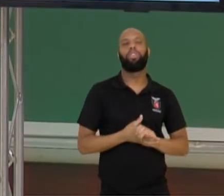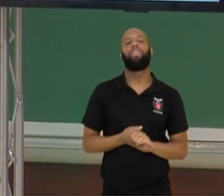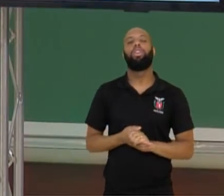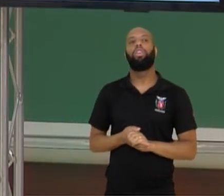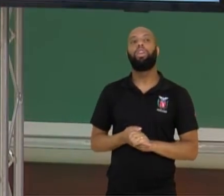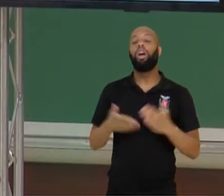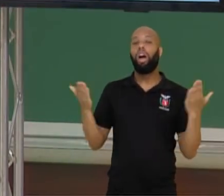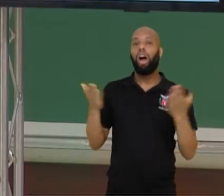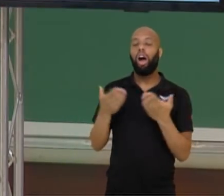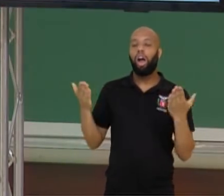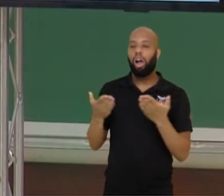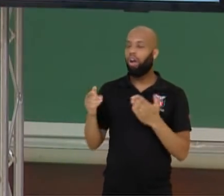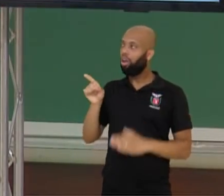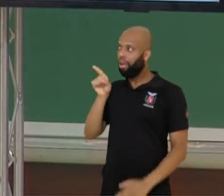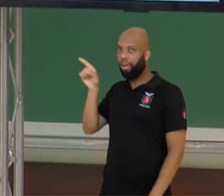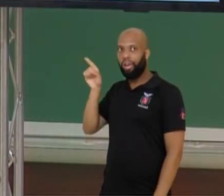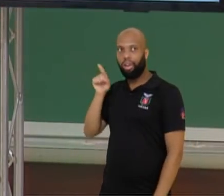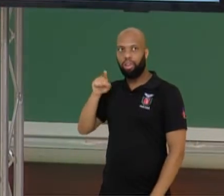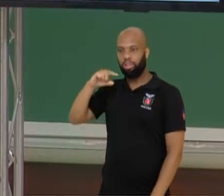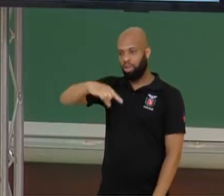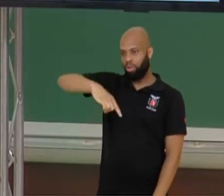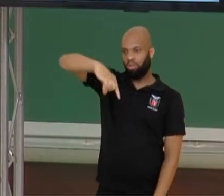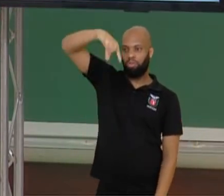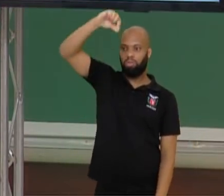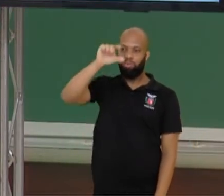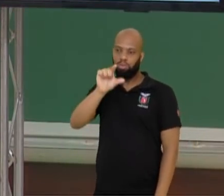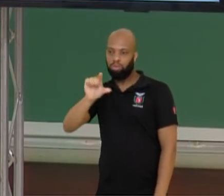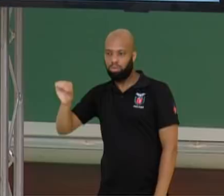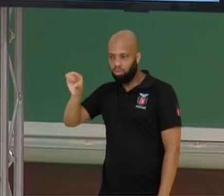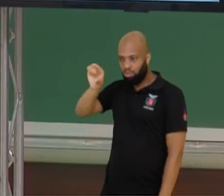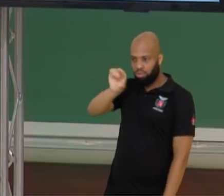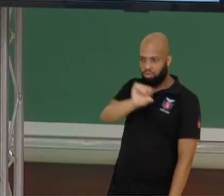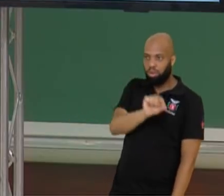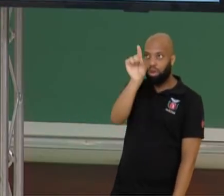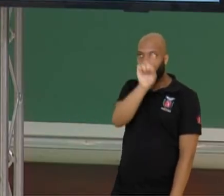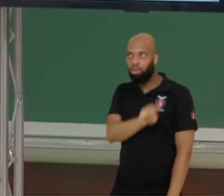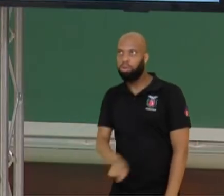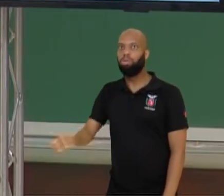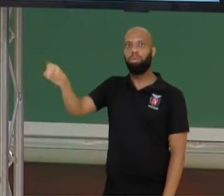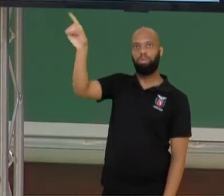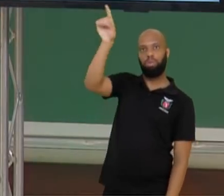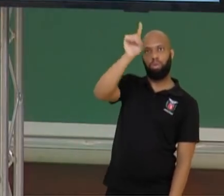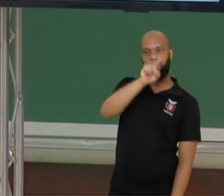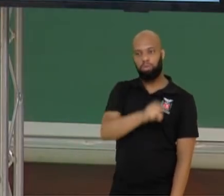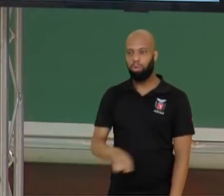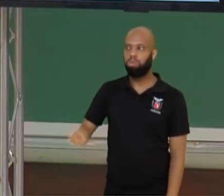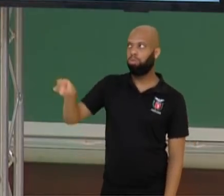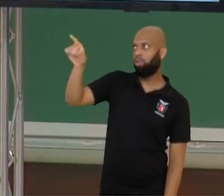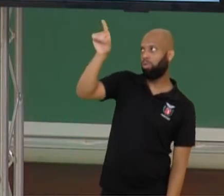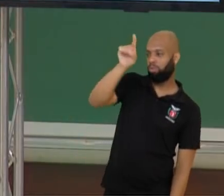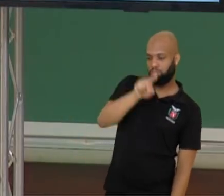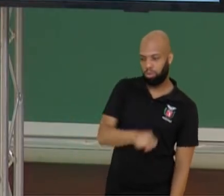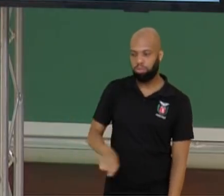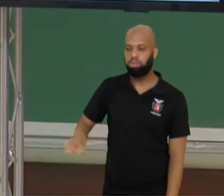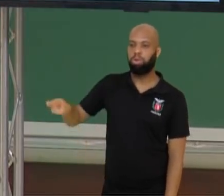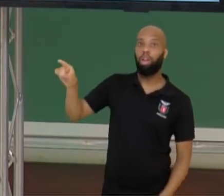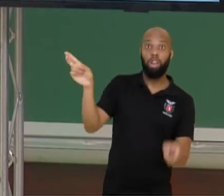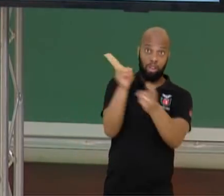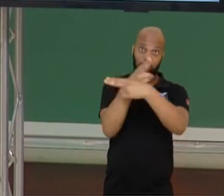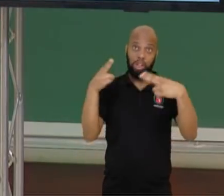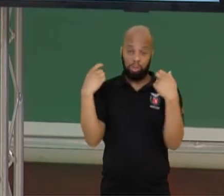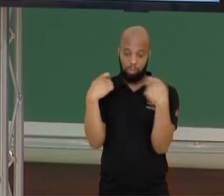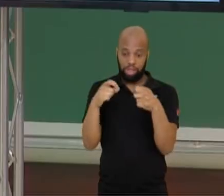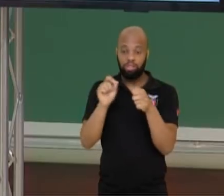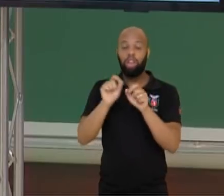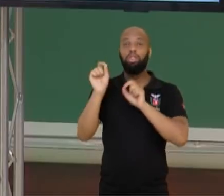usinas eólicas, é parecido, ó, só que eu estou transformando a energia eólica em energia elétrica, que é o que interessa para a gente hoje, né? A